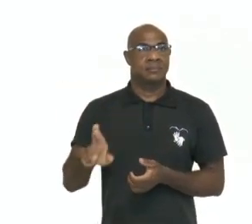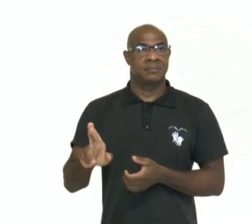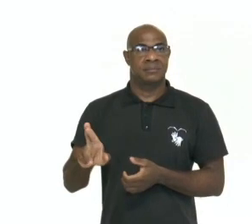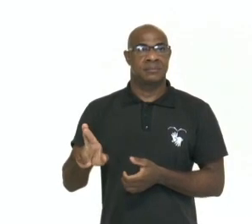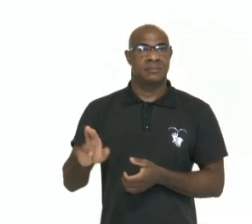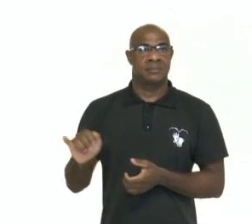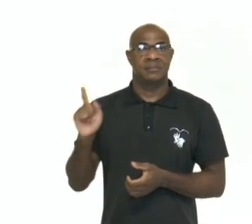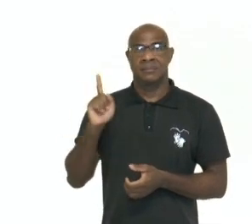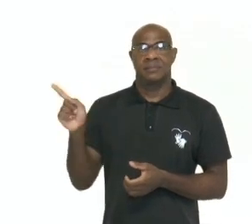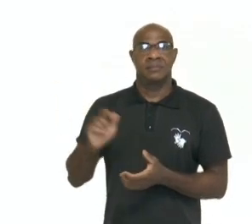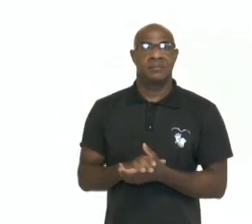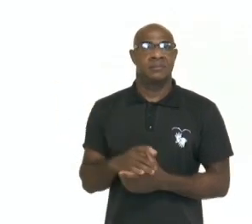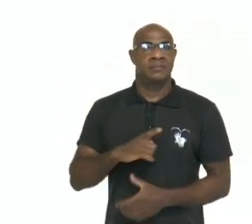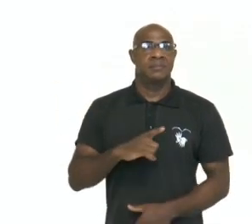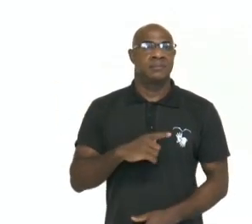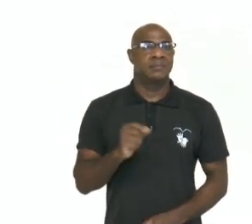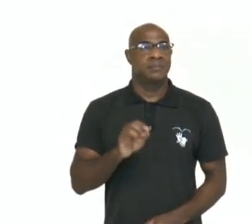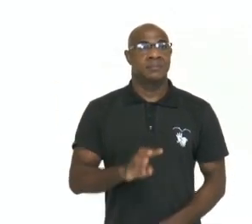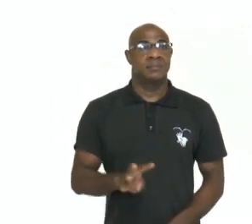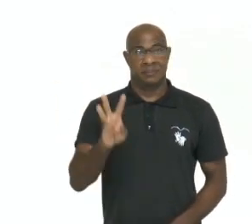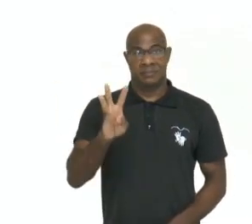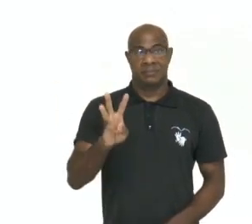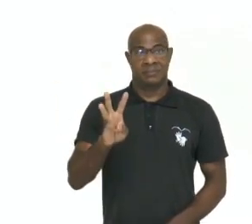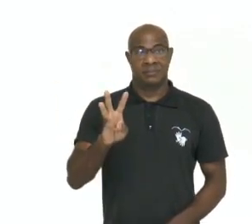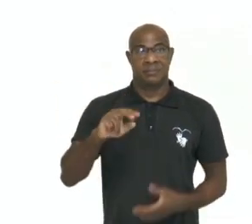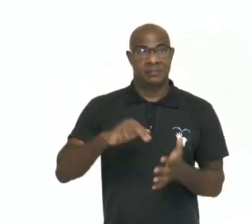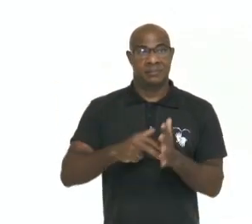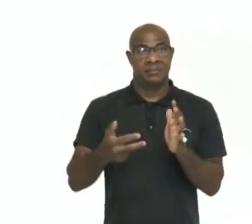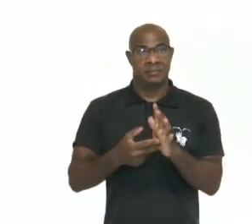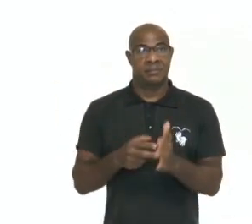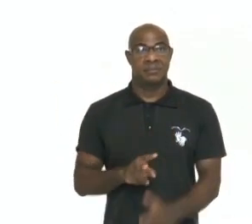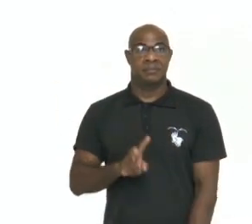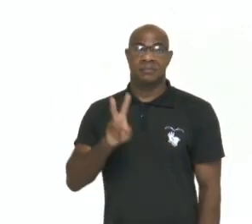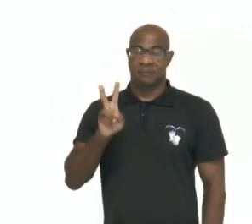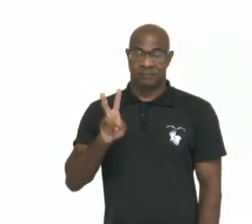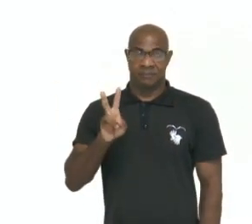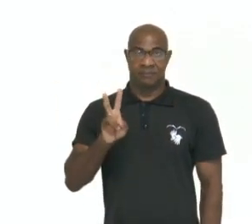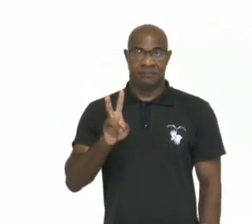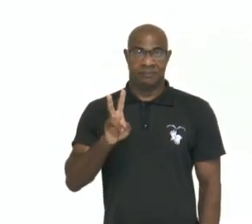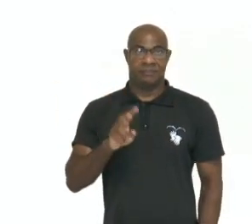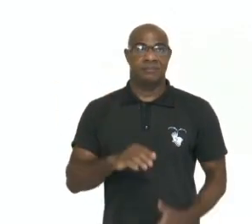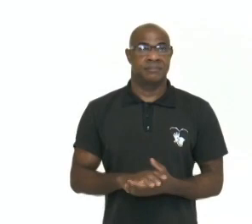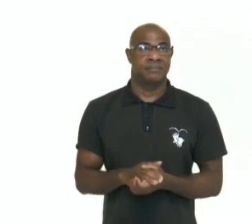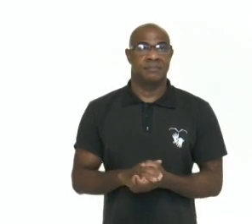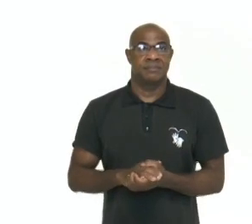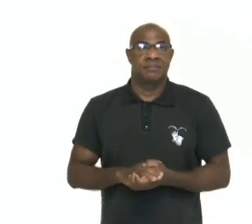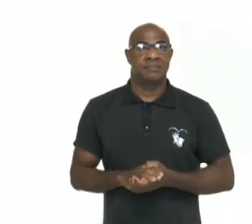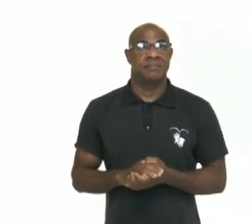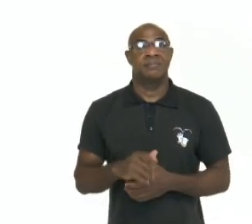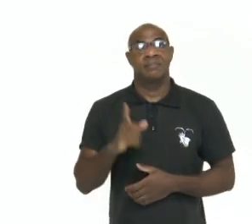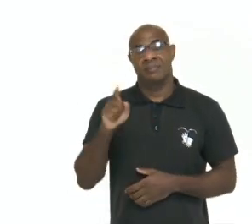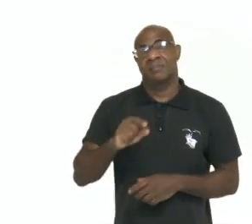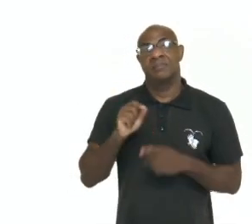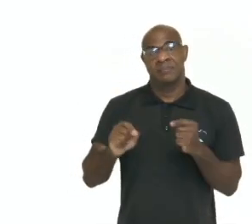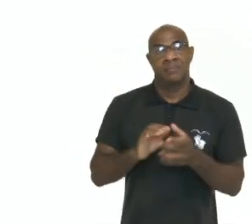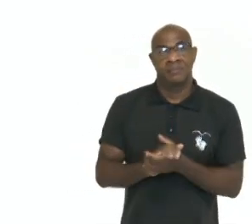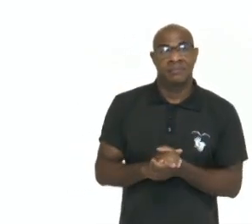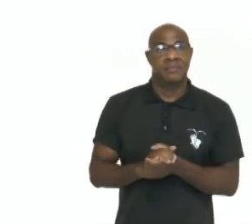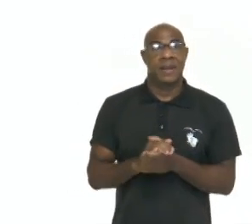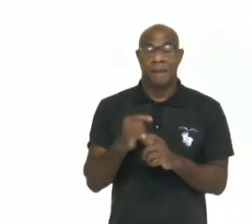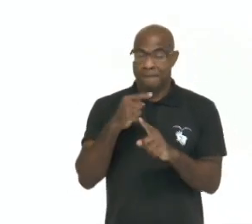que esse W indica o som de V, vazari. Tá? Vazari, então, é um golpe de meio